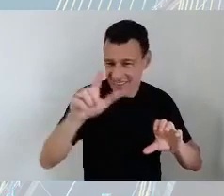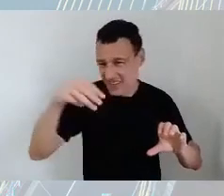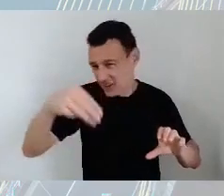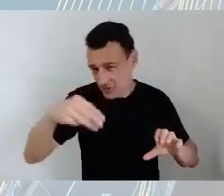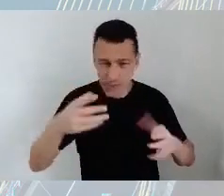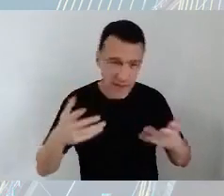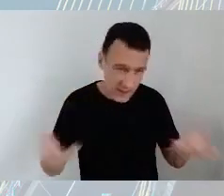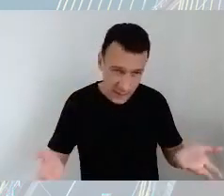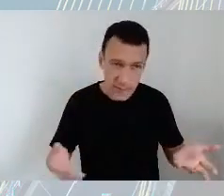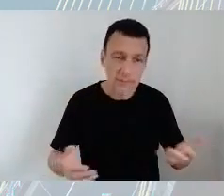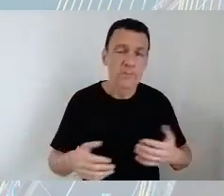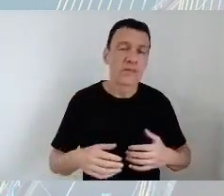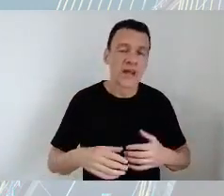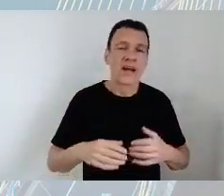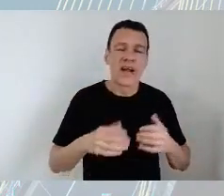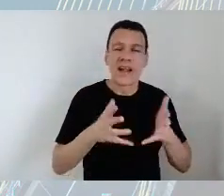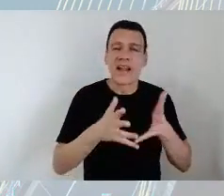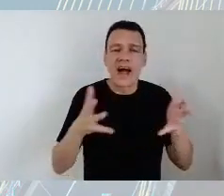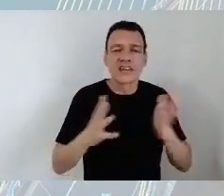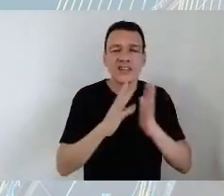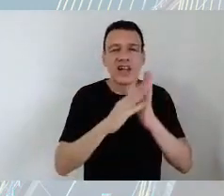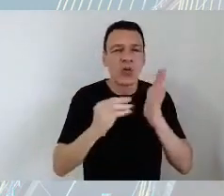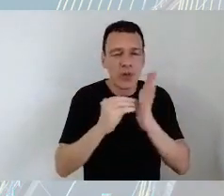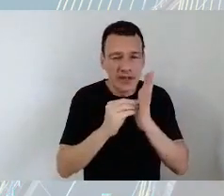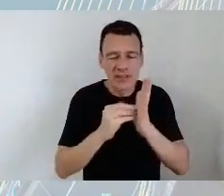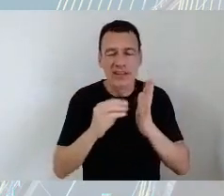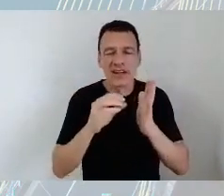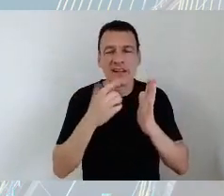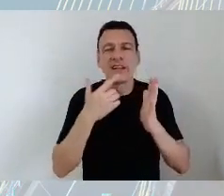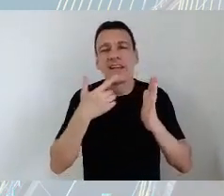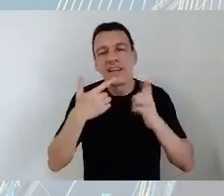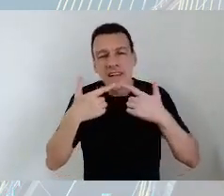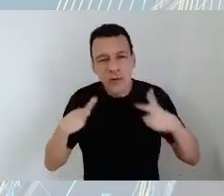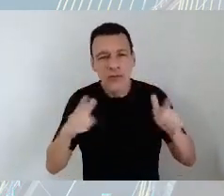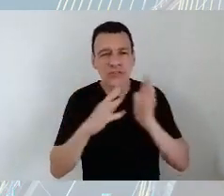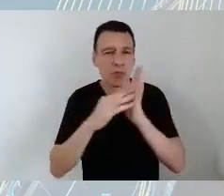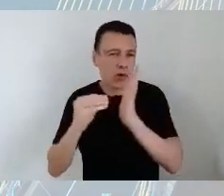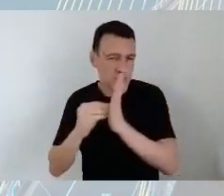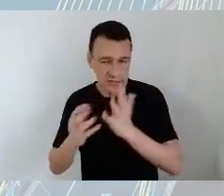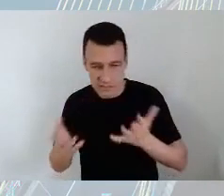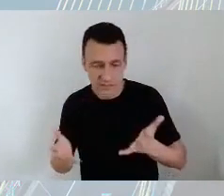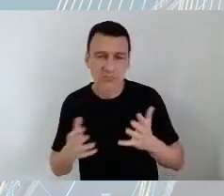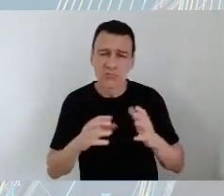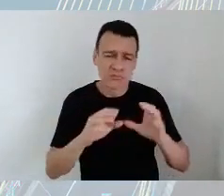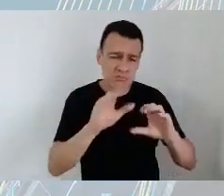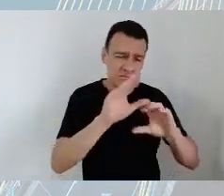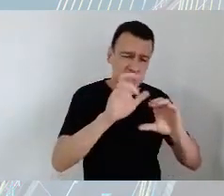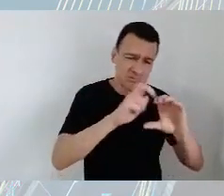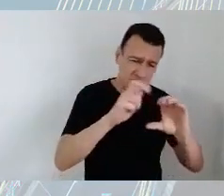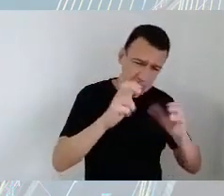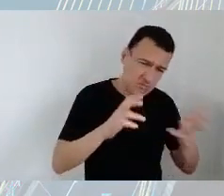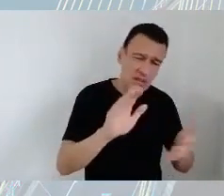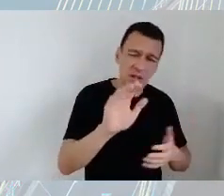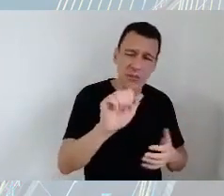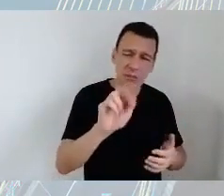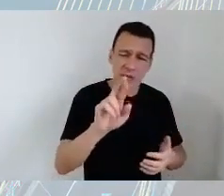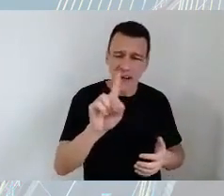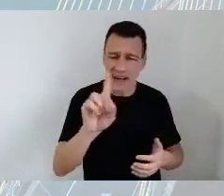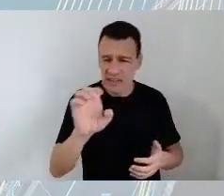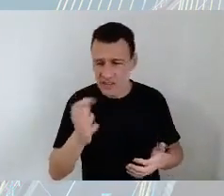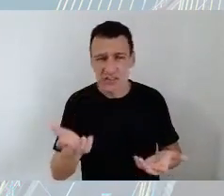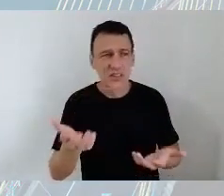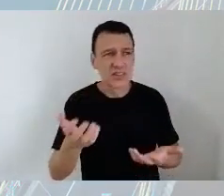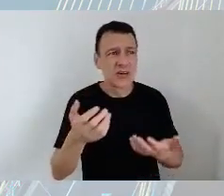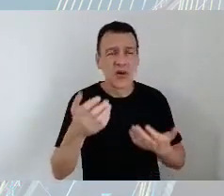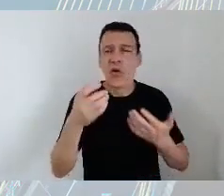Language Models, ou grandes modelos de linguagem. Tá? Então, vale para ChatGPT, vale para o Bard, vale para qualquer outra linguagem, para qualquer